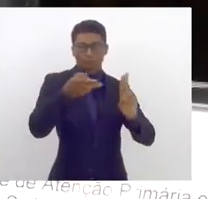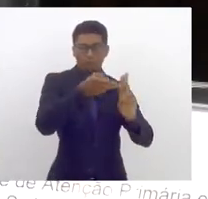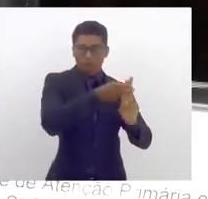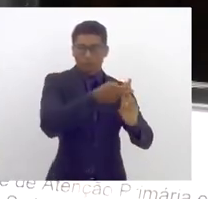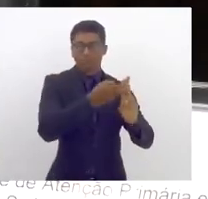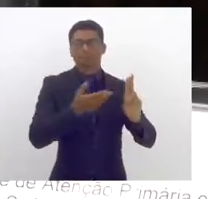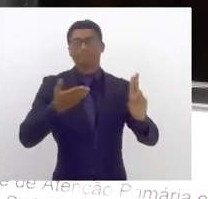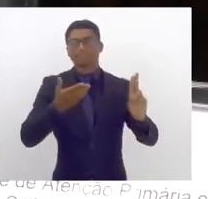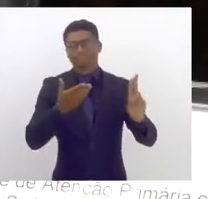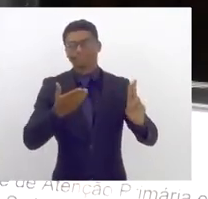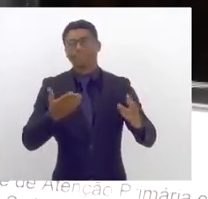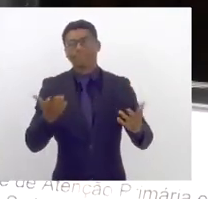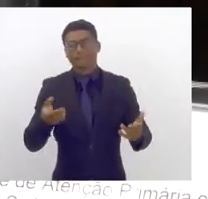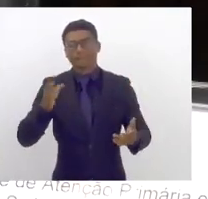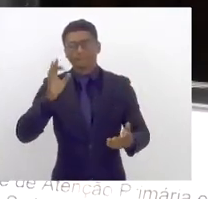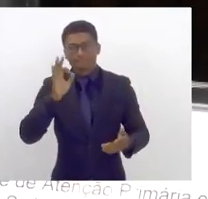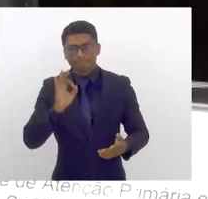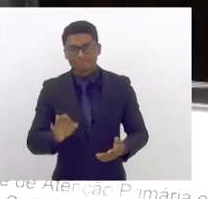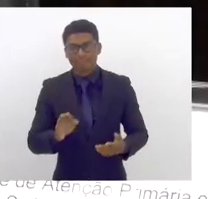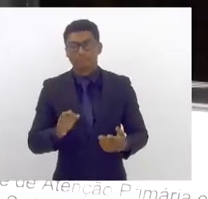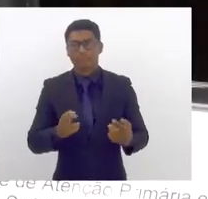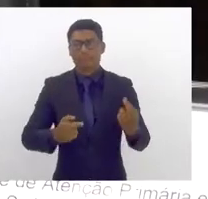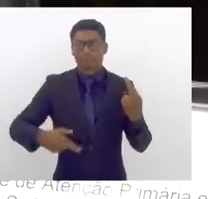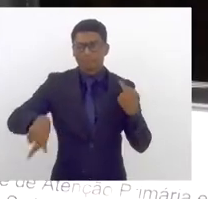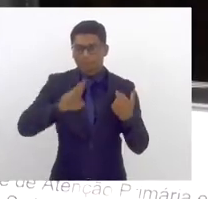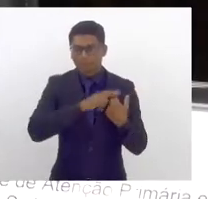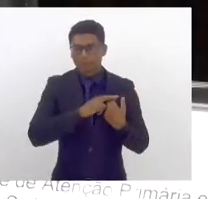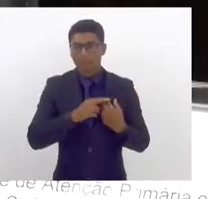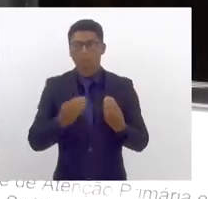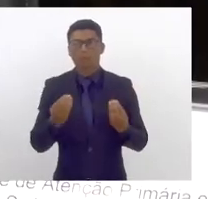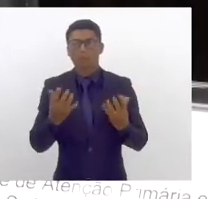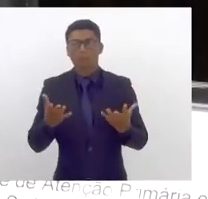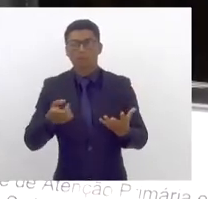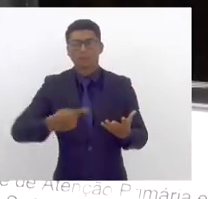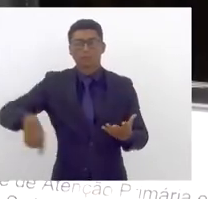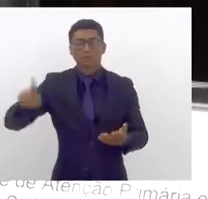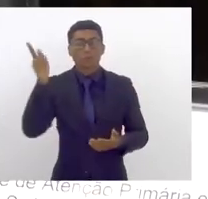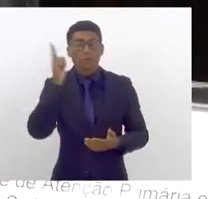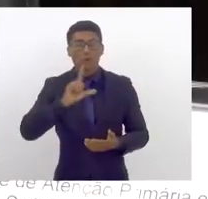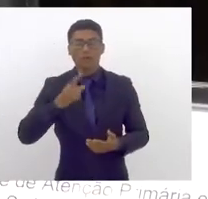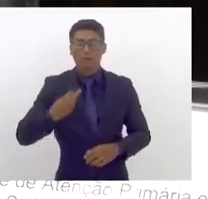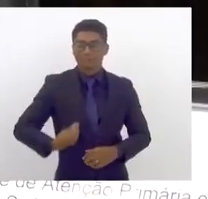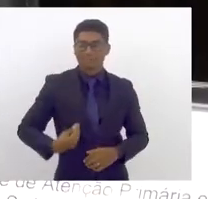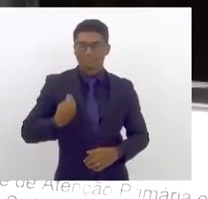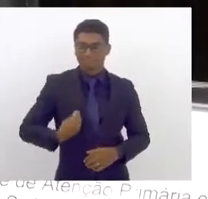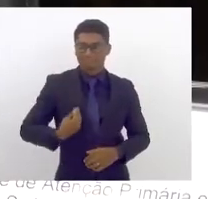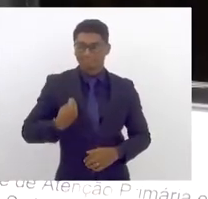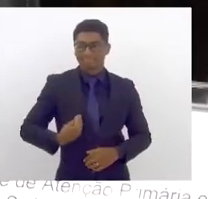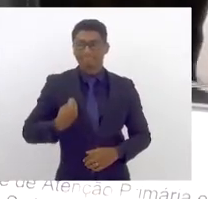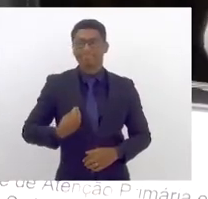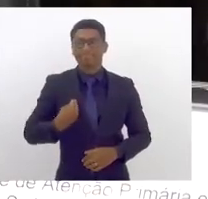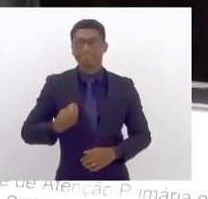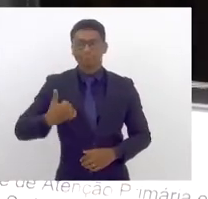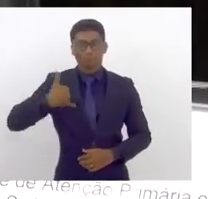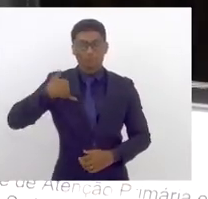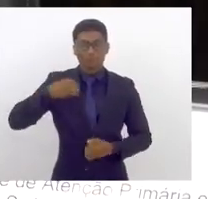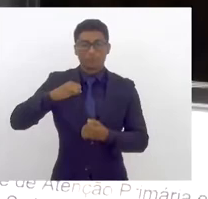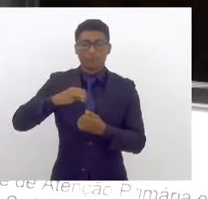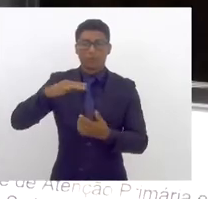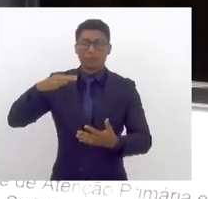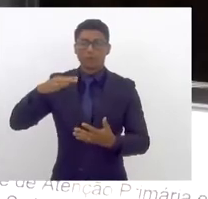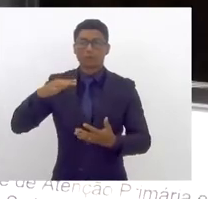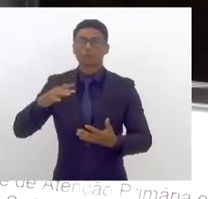responsáveis é para que nós tivéssemos Justamente esse aumento da expectativa de vida sobretudo no sentido da AM